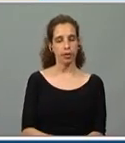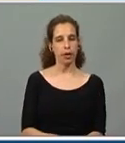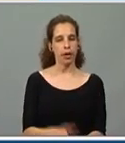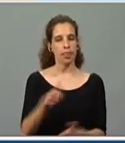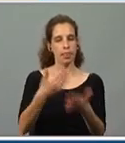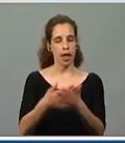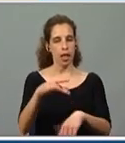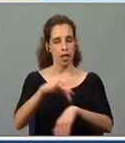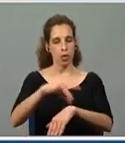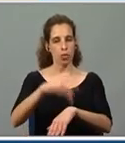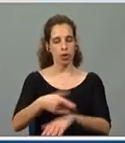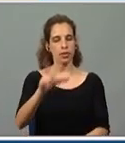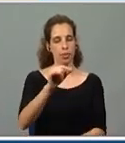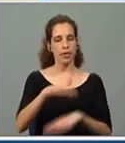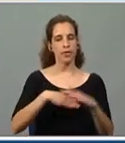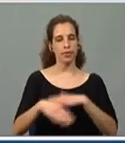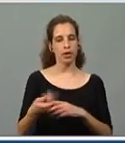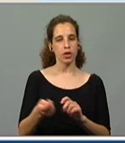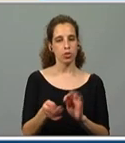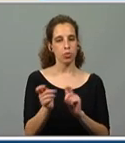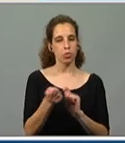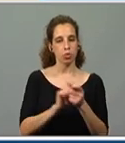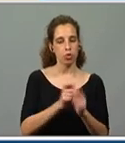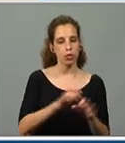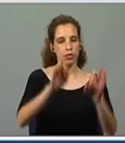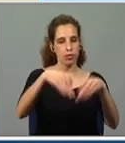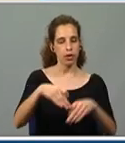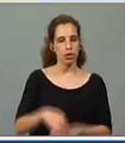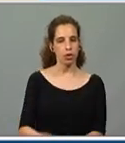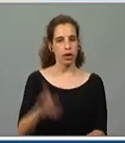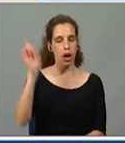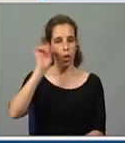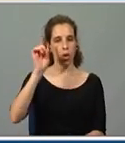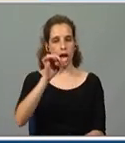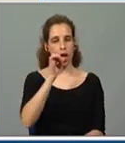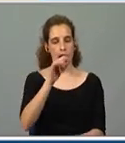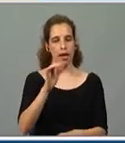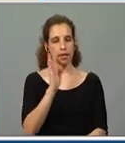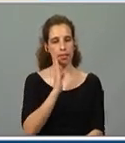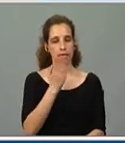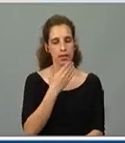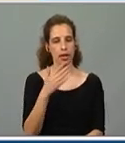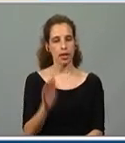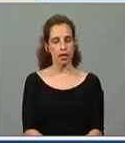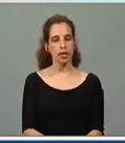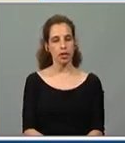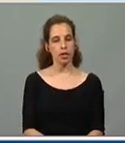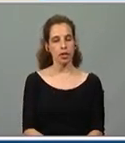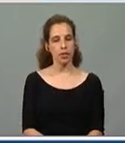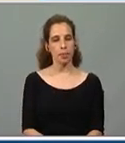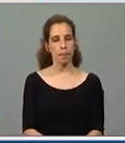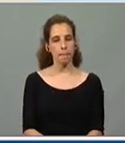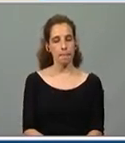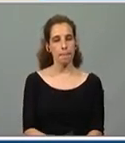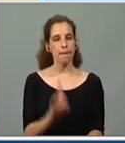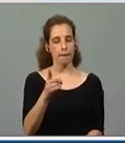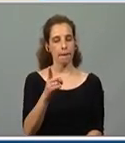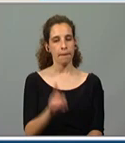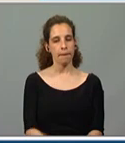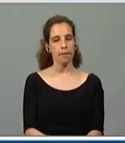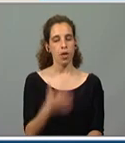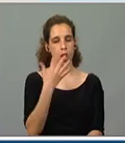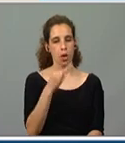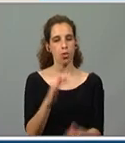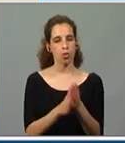causadores de doenças e é feito o ajuste final dos parâmetros de qualidade da água de acordo com a legislação em vigor. Como agentes desinfetantes são